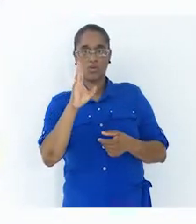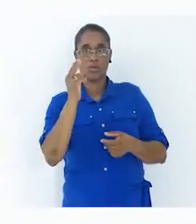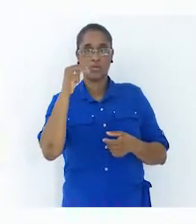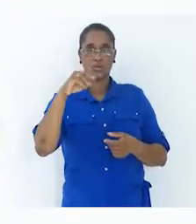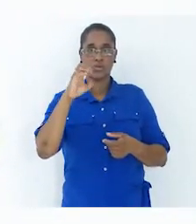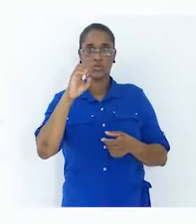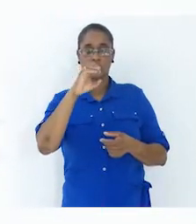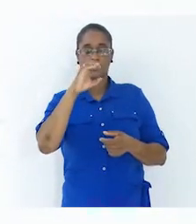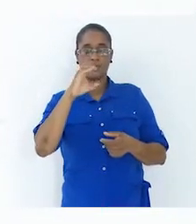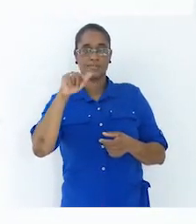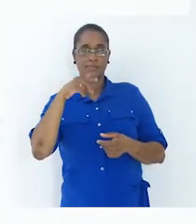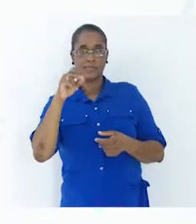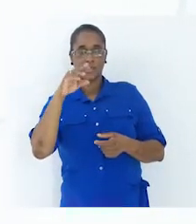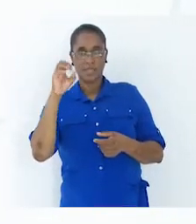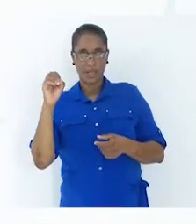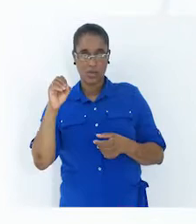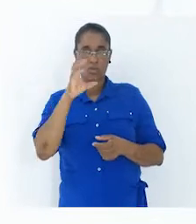coordenativa